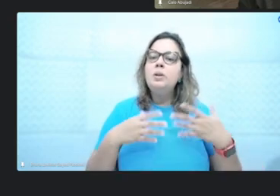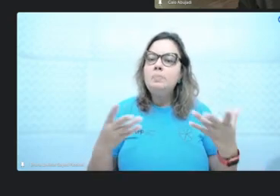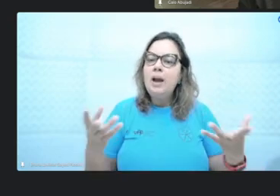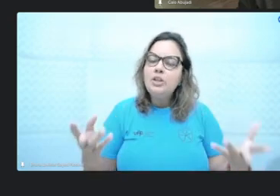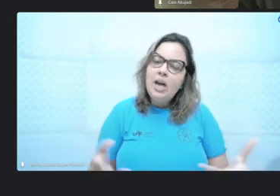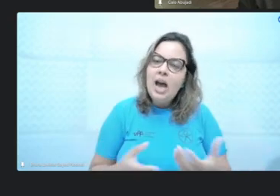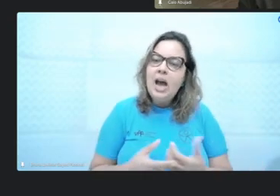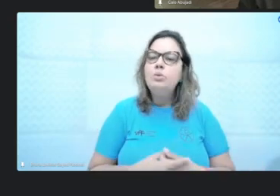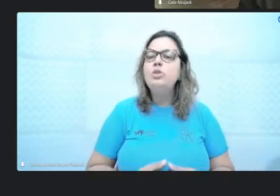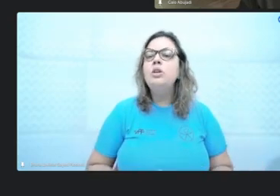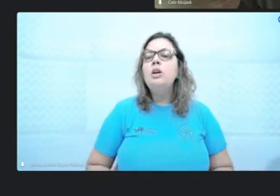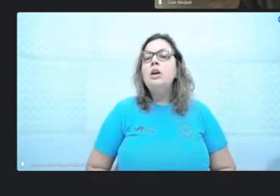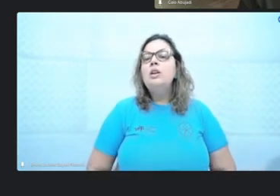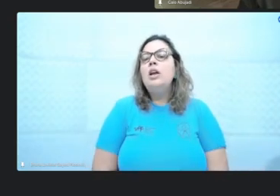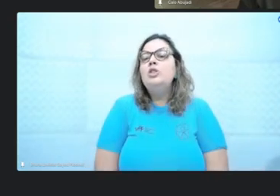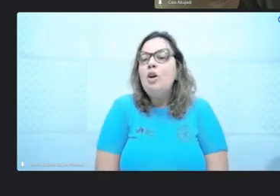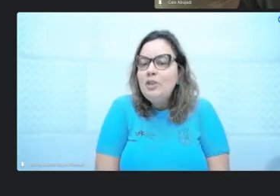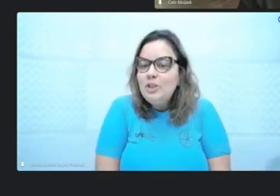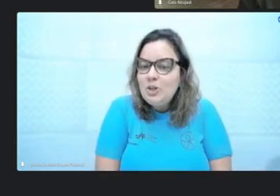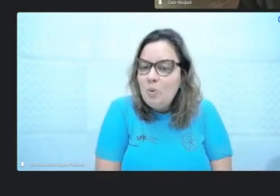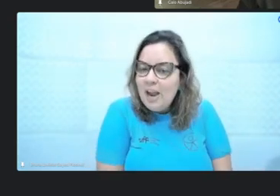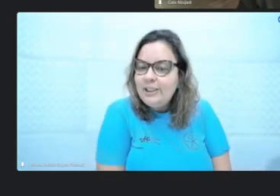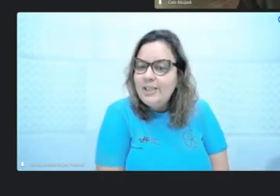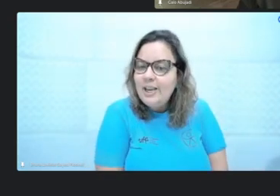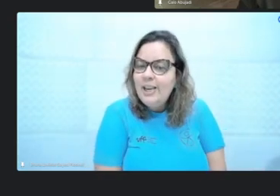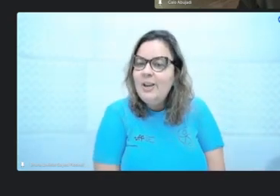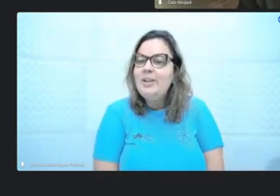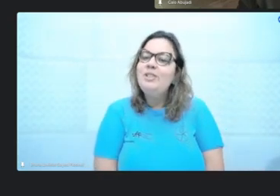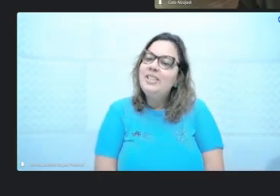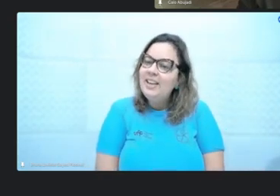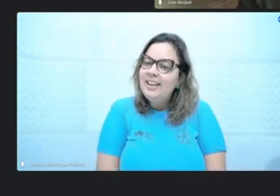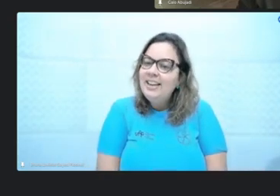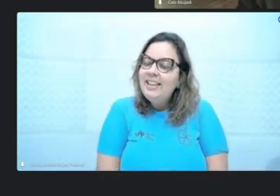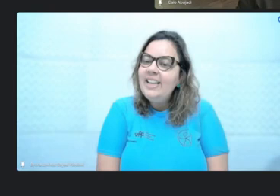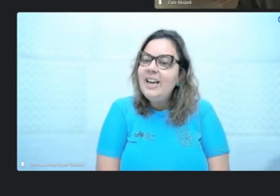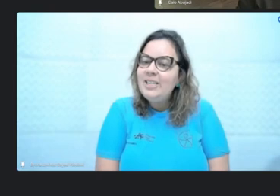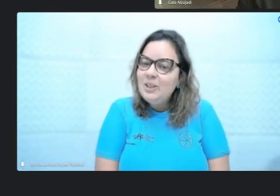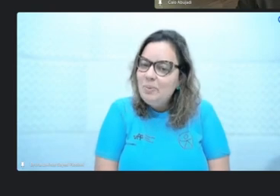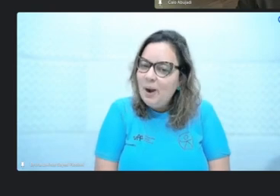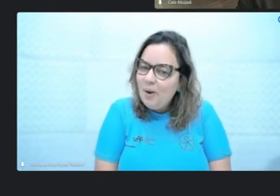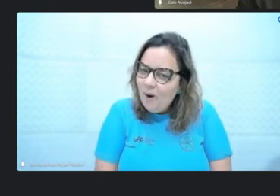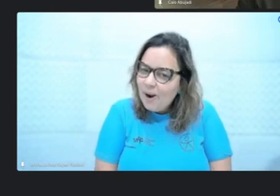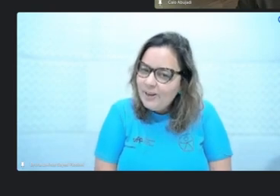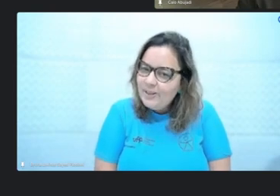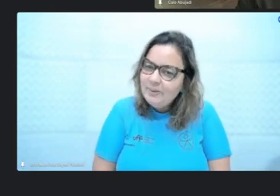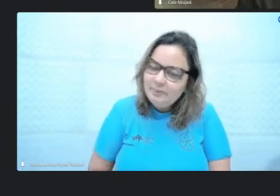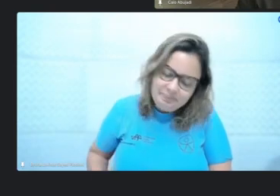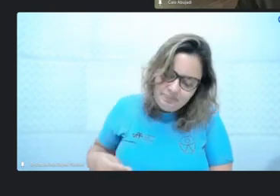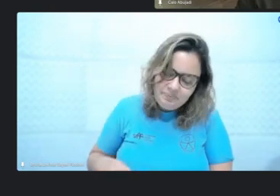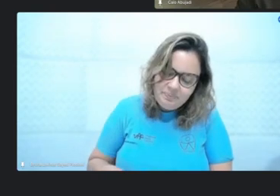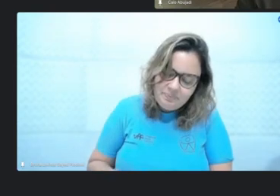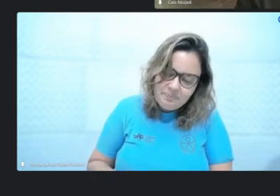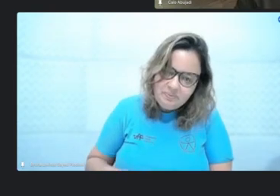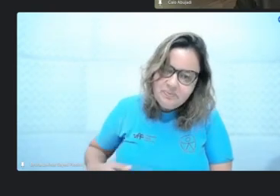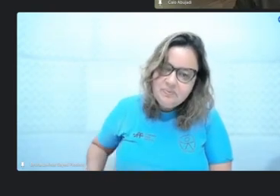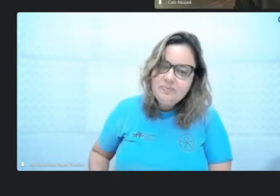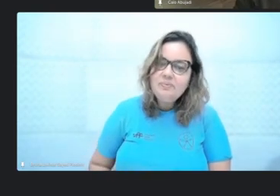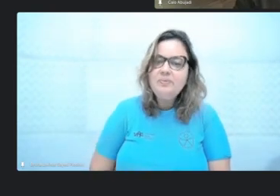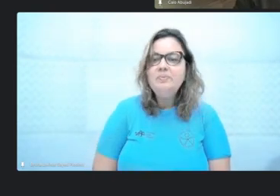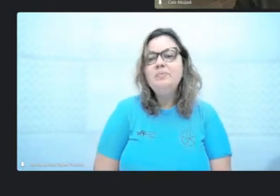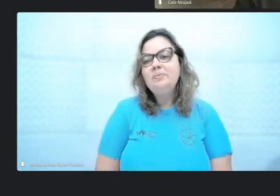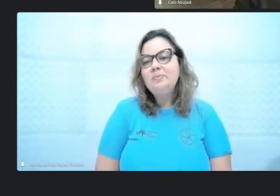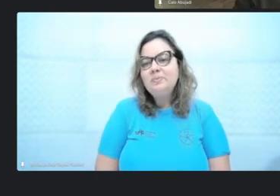os principais dados, as novas descobertas aí que você tem trazido para nós.